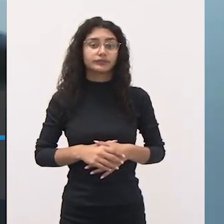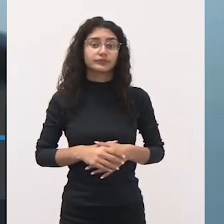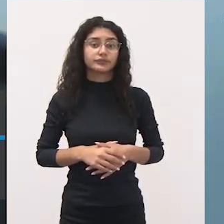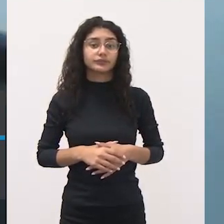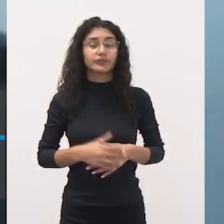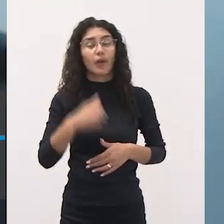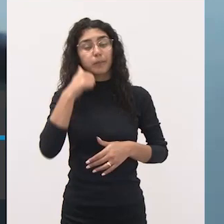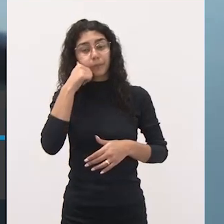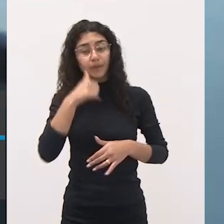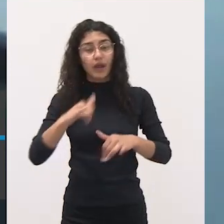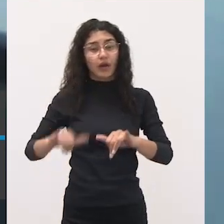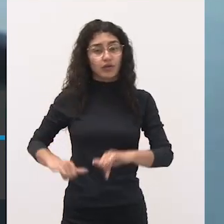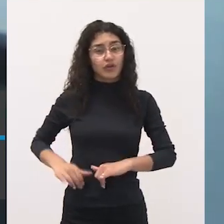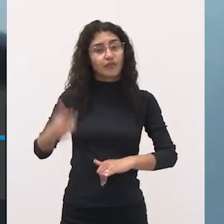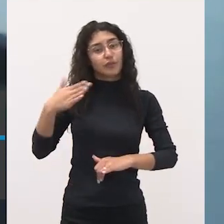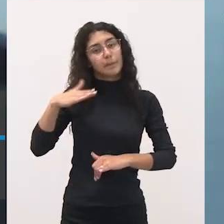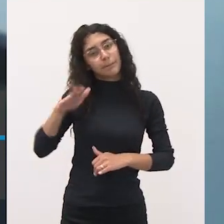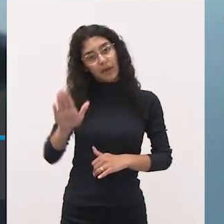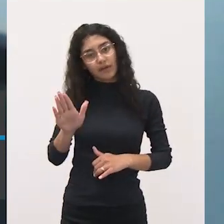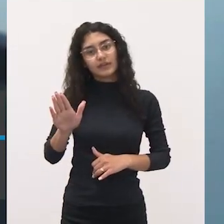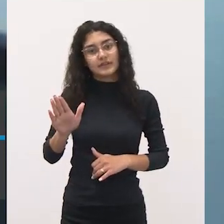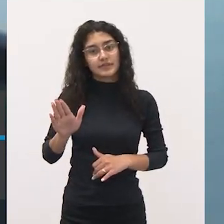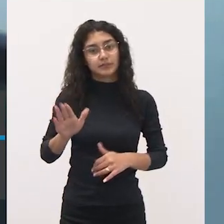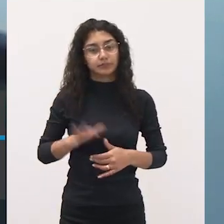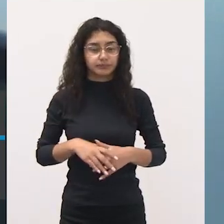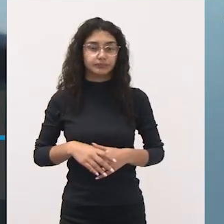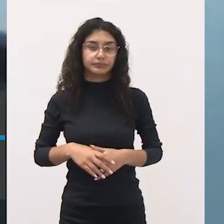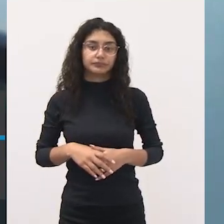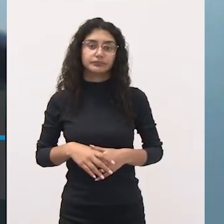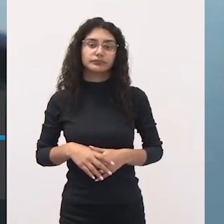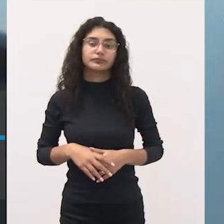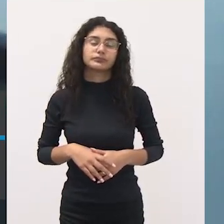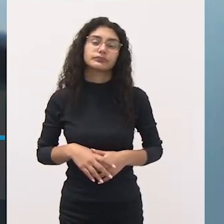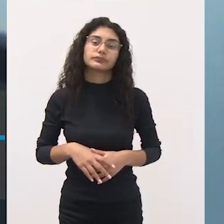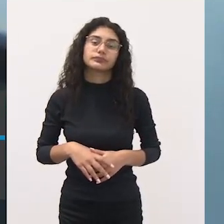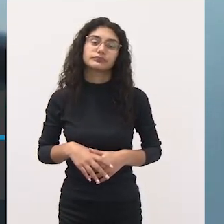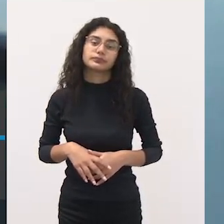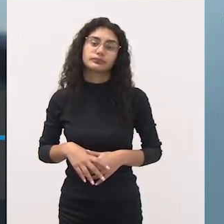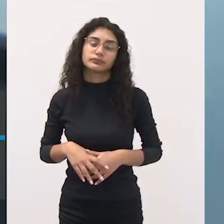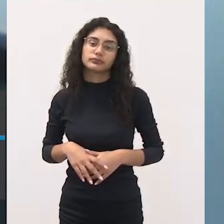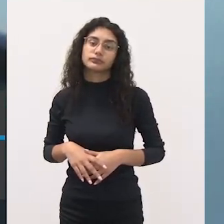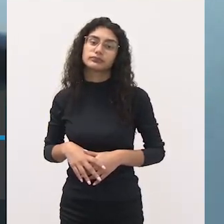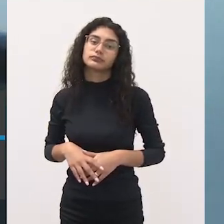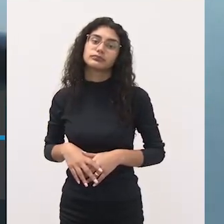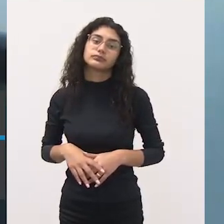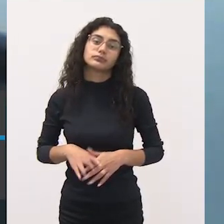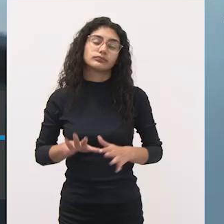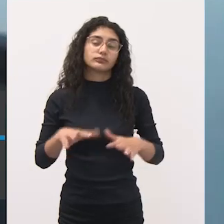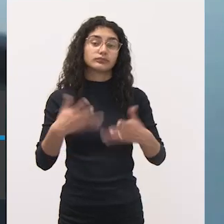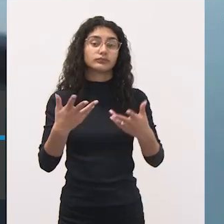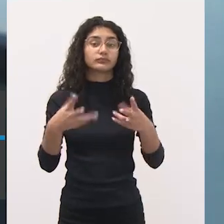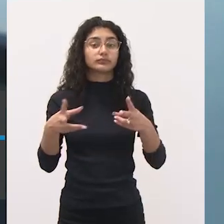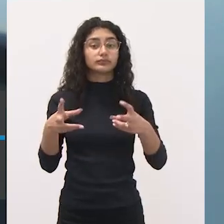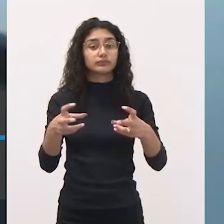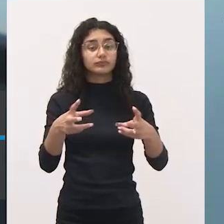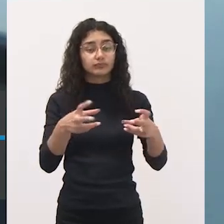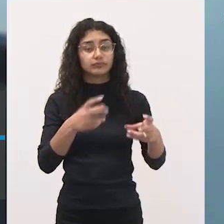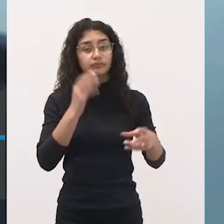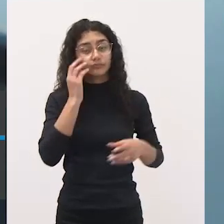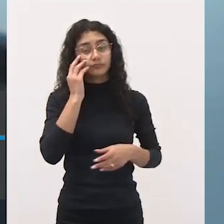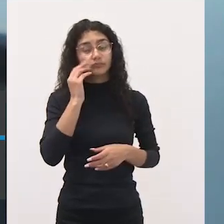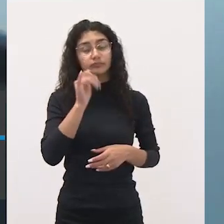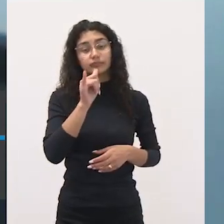ela sofre mais abuso que os homens. Então, você tem, quando você olha, por exemplo,